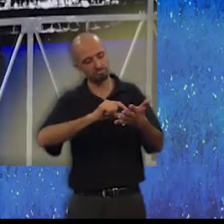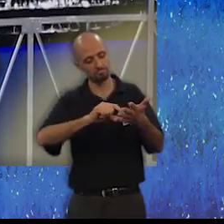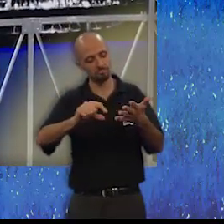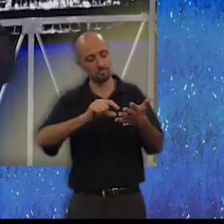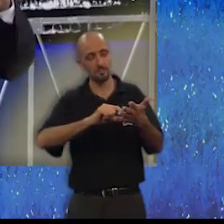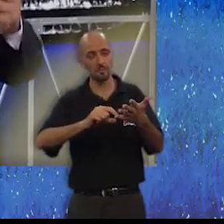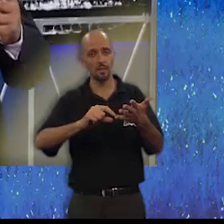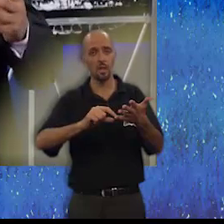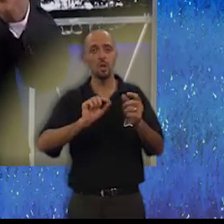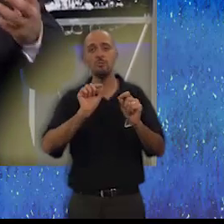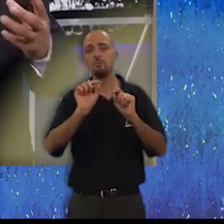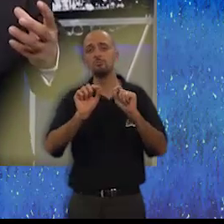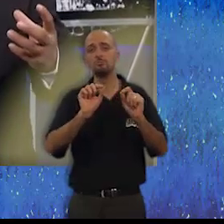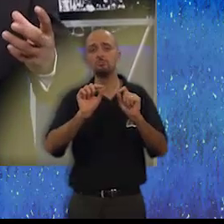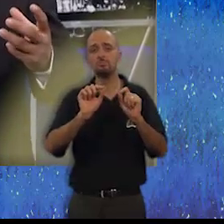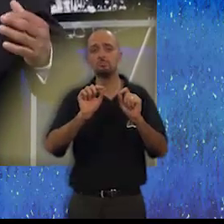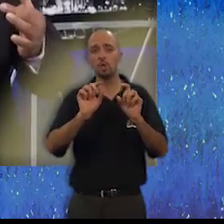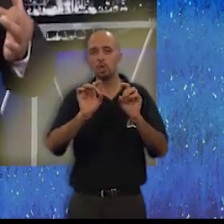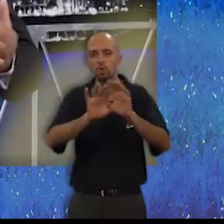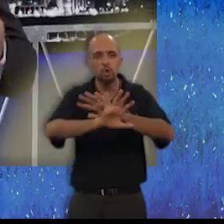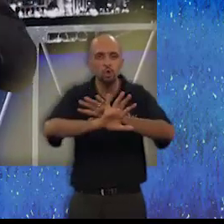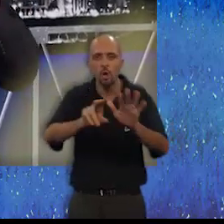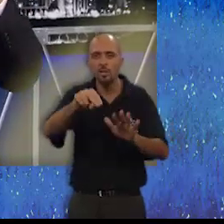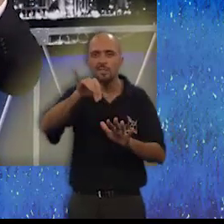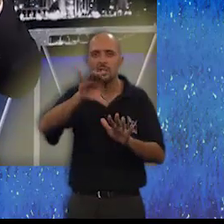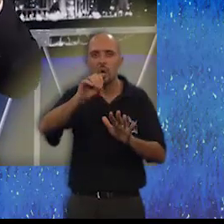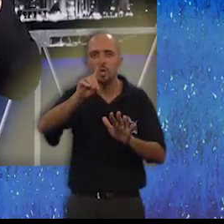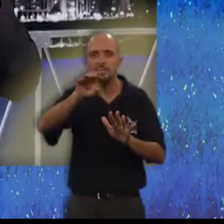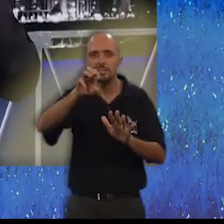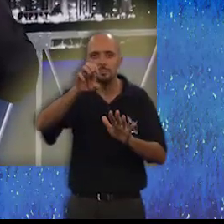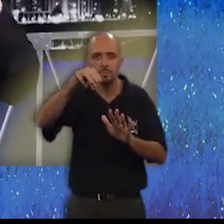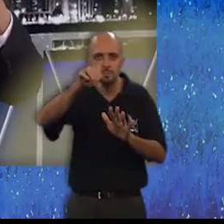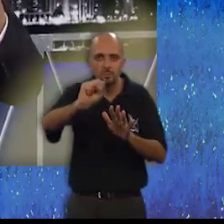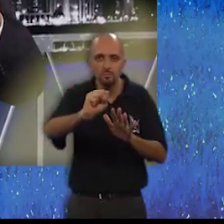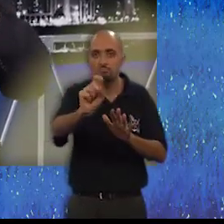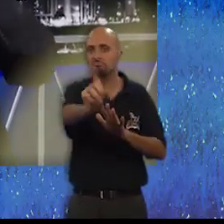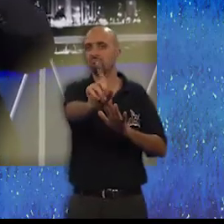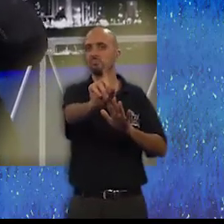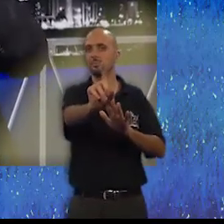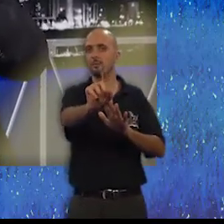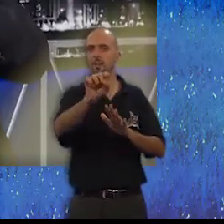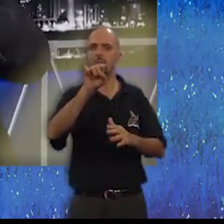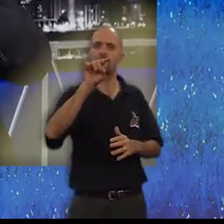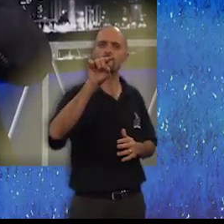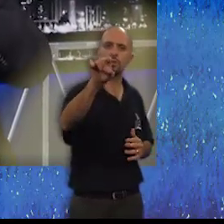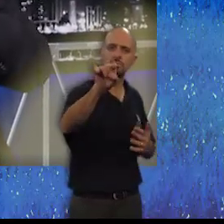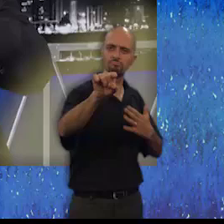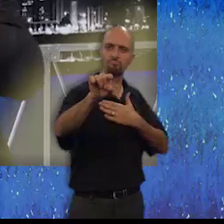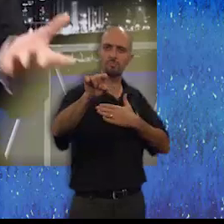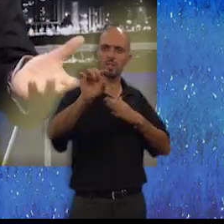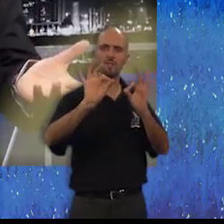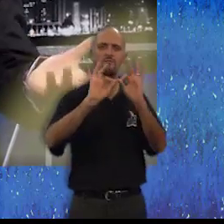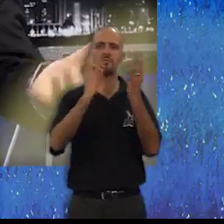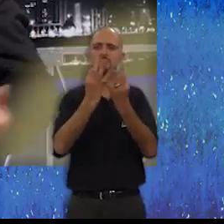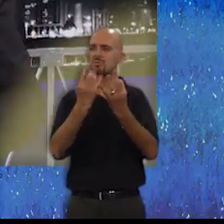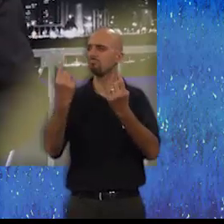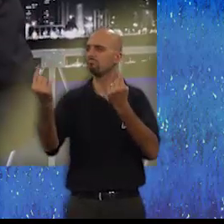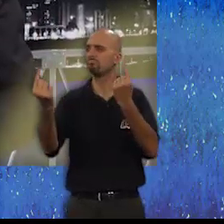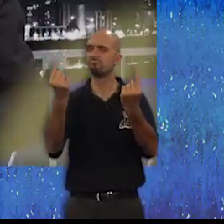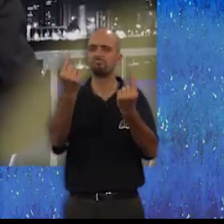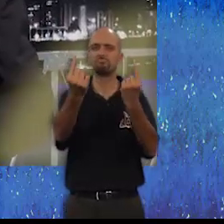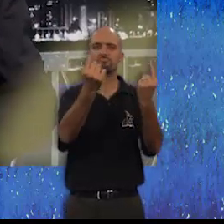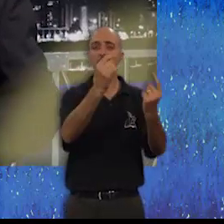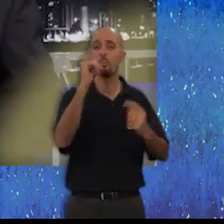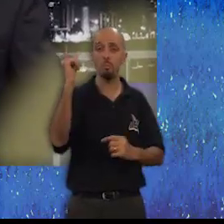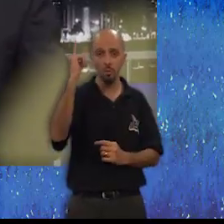Nicodemos. Esse texto, essas palavras, elas são mencionadas a mim, elas são mencionadas a você, a nossa família, cada um de